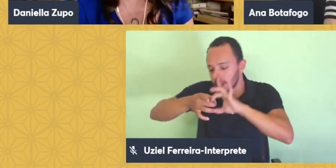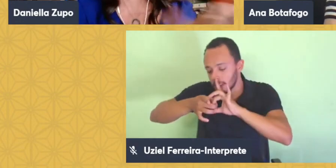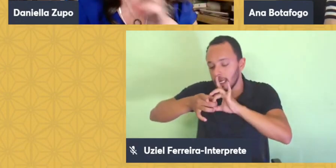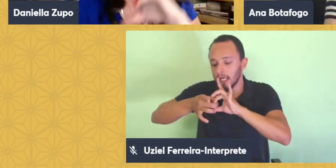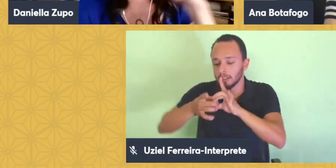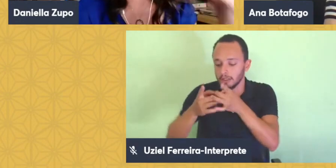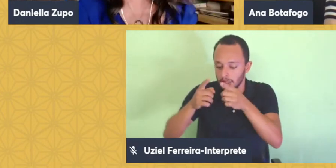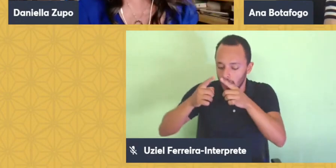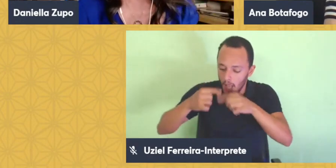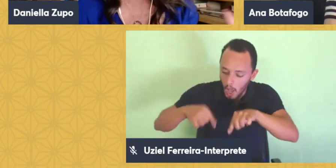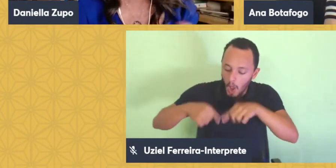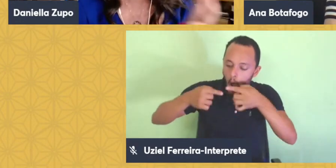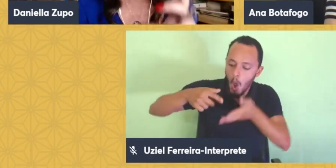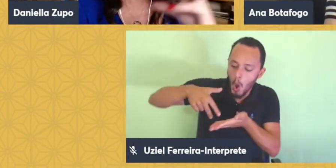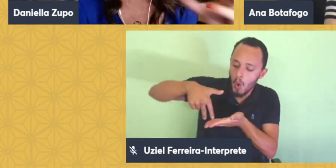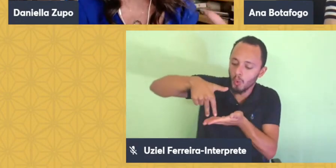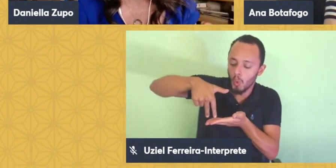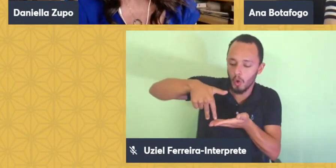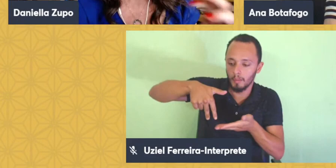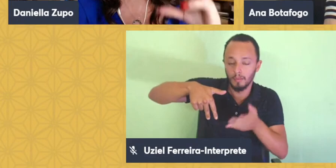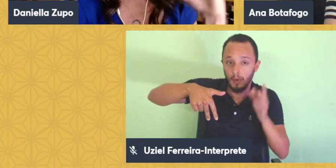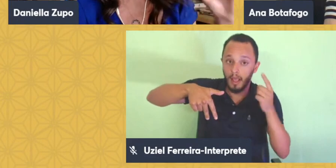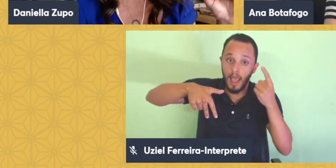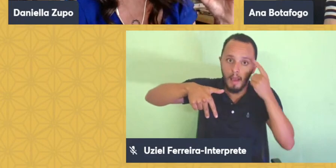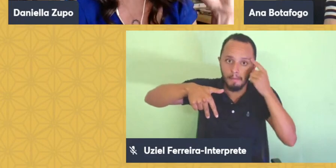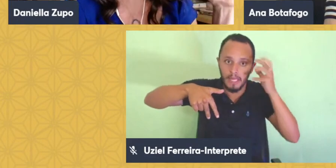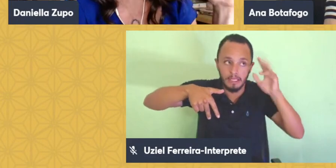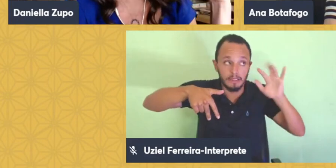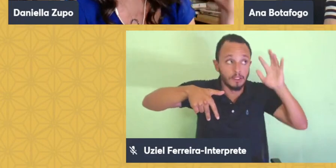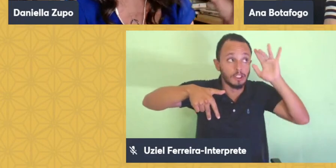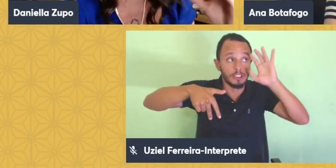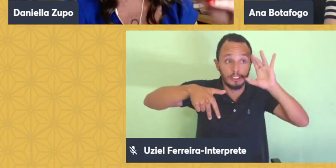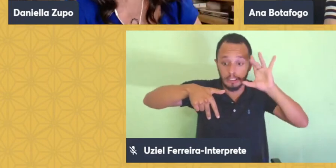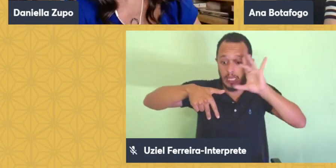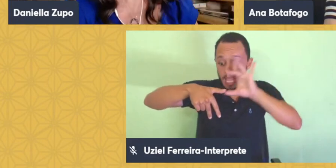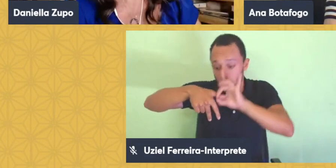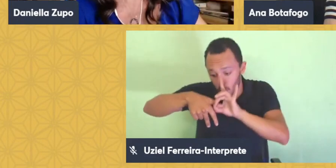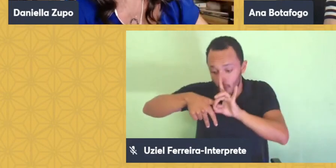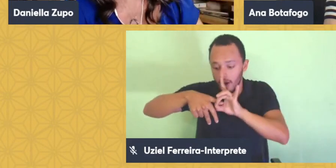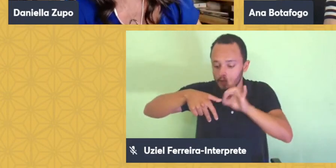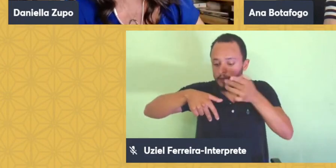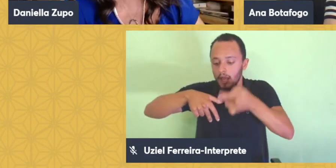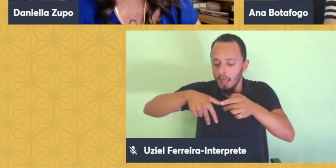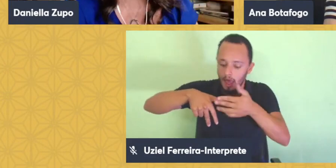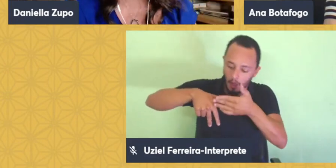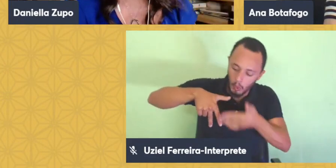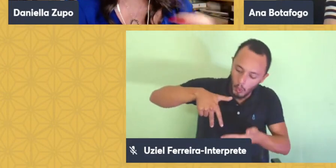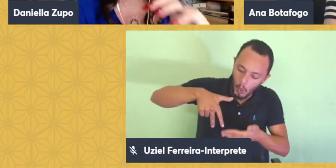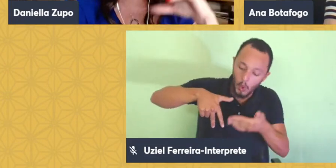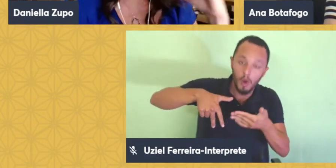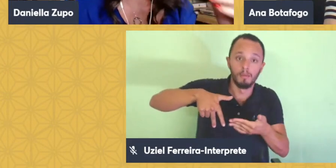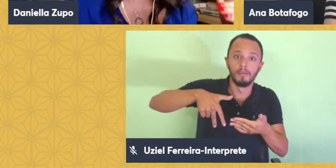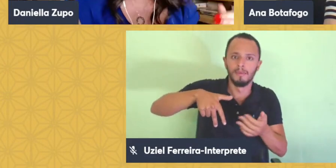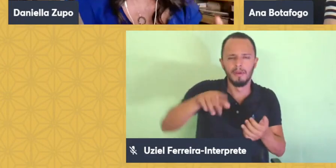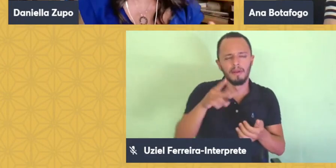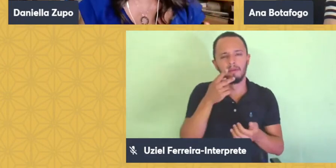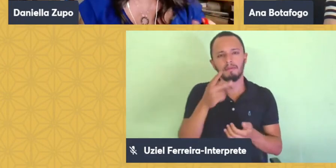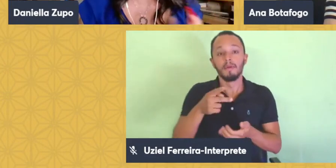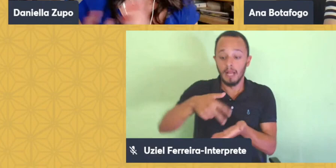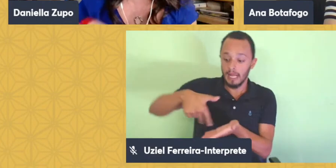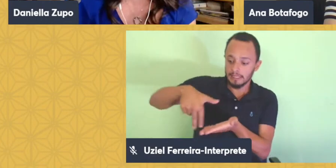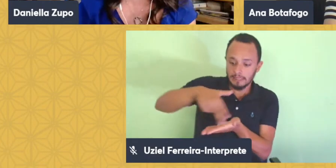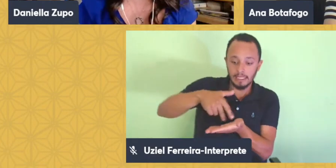e agora você falando dessa palavra corpo quer dizer eu acho uma imagem muito potente né a dança o pensamento do corpo que ela refri a